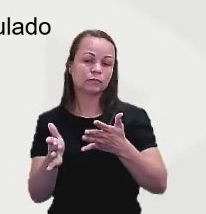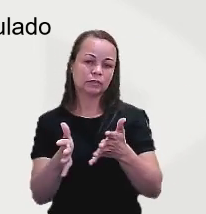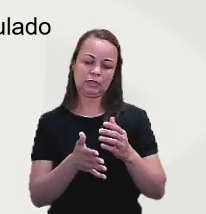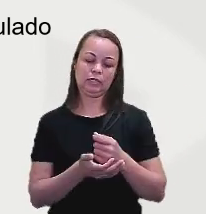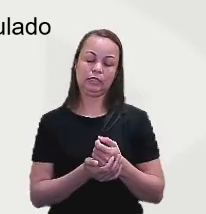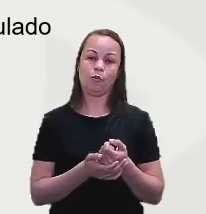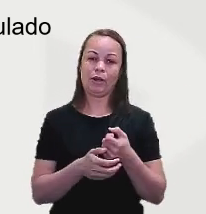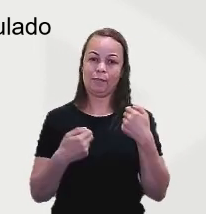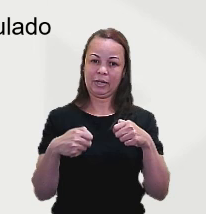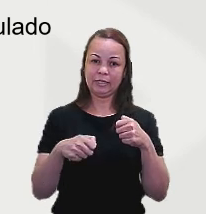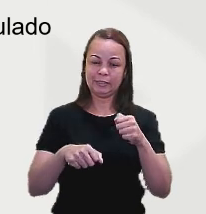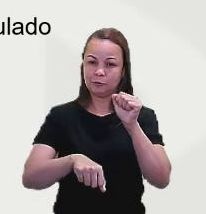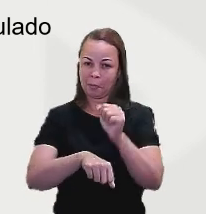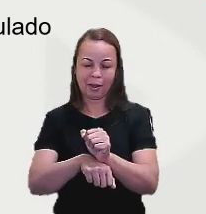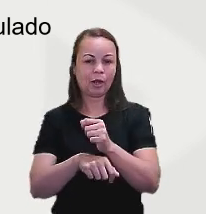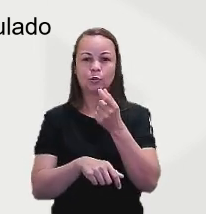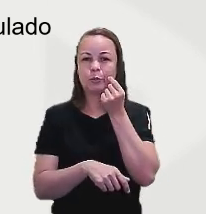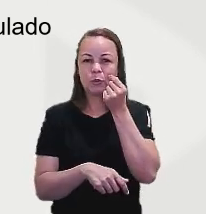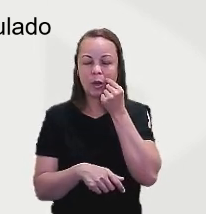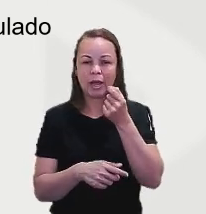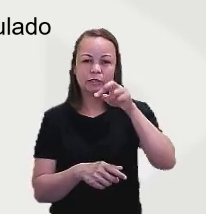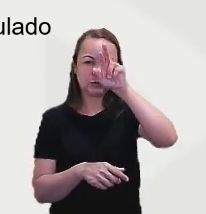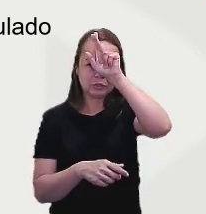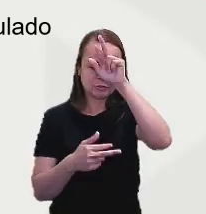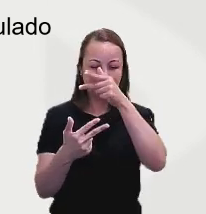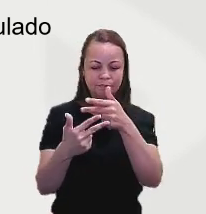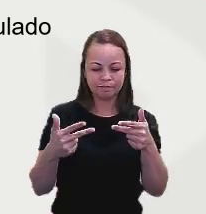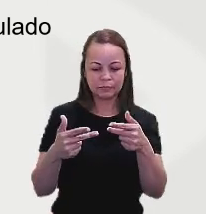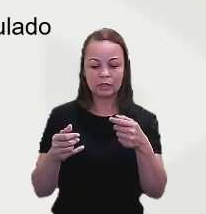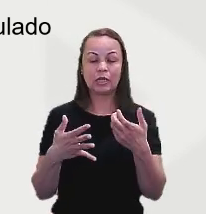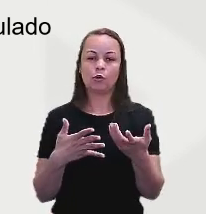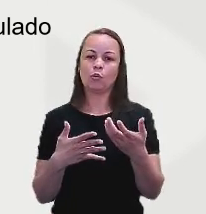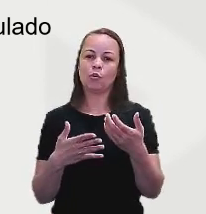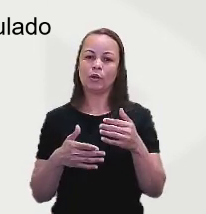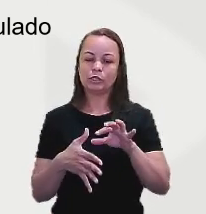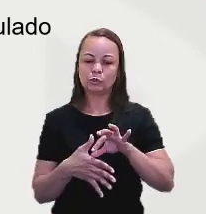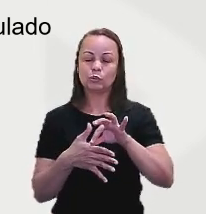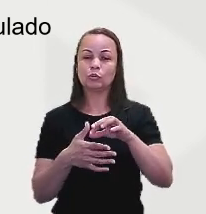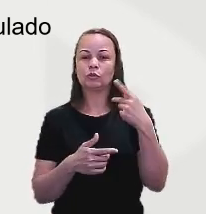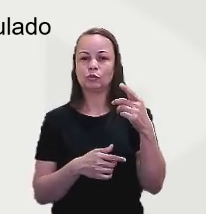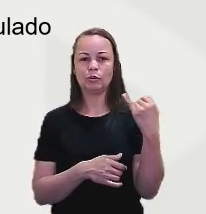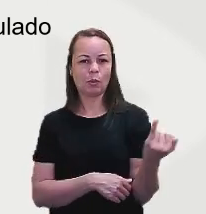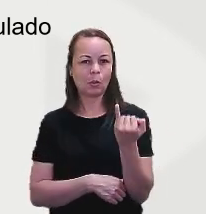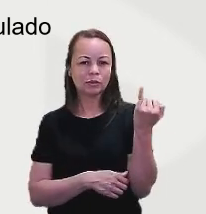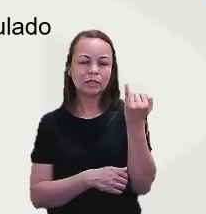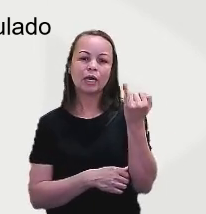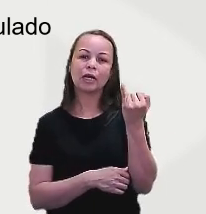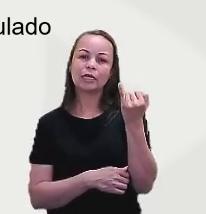transmissores das principais doenças. Por isso, o intuito central da campanha era